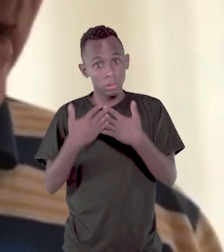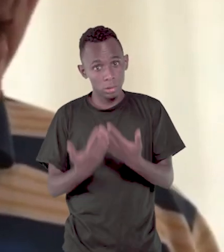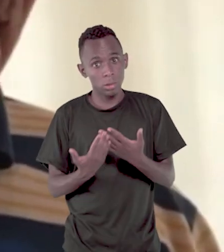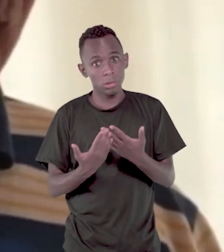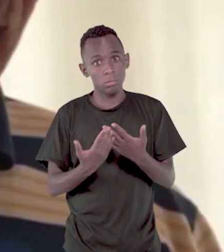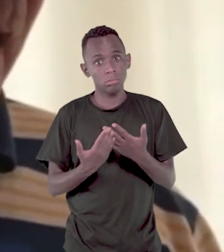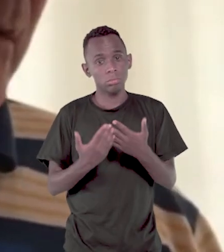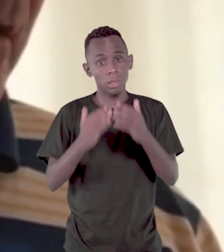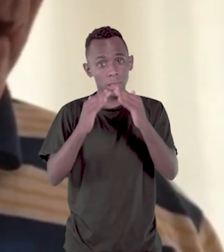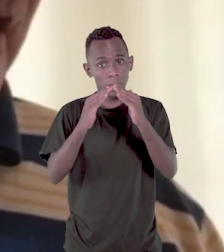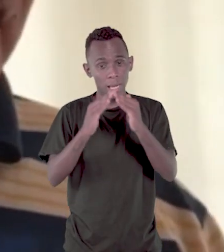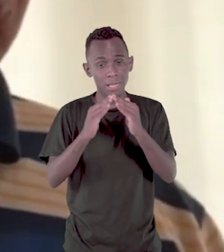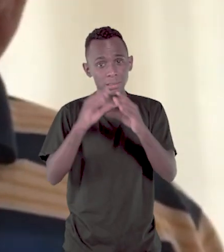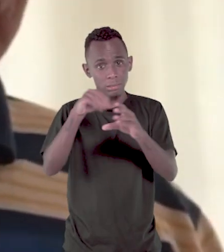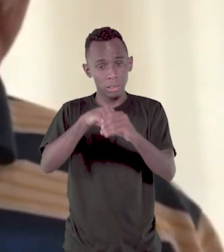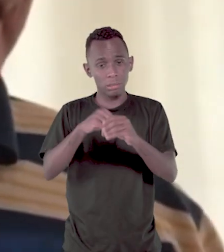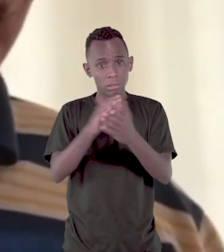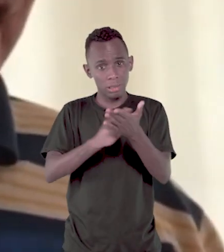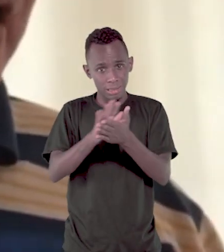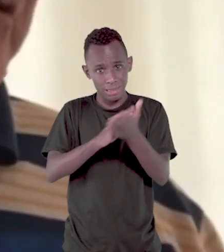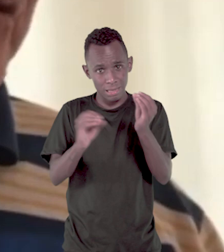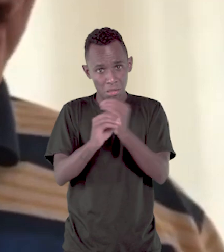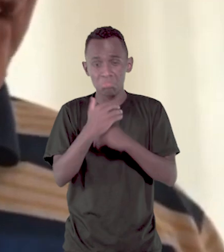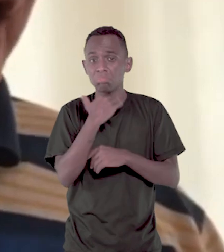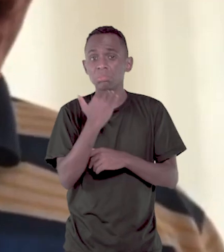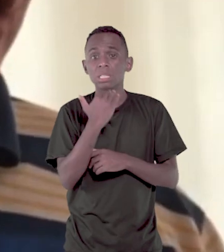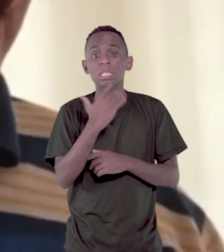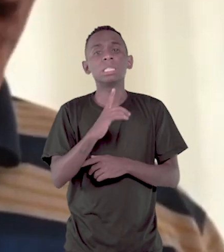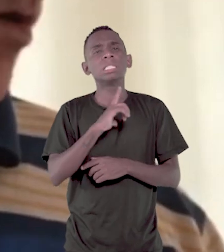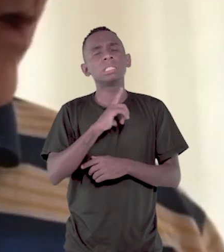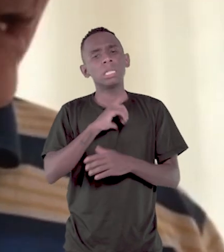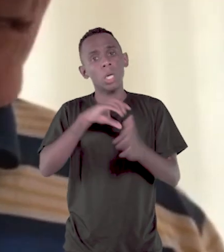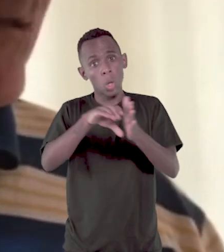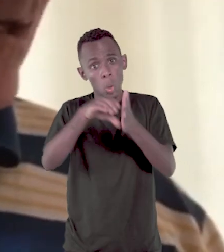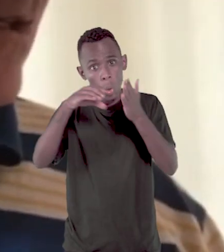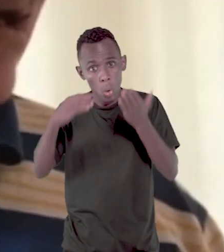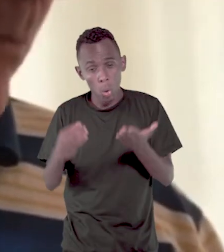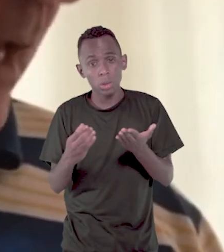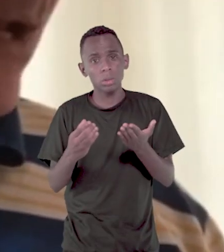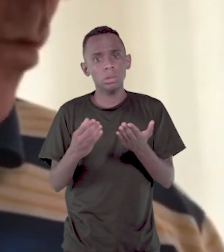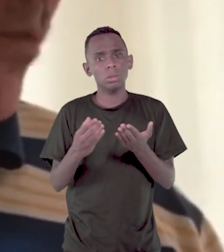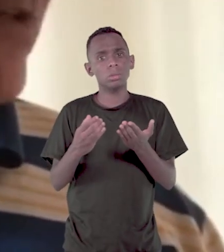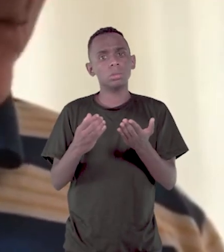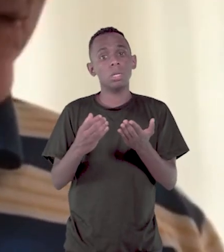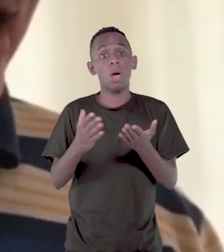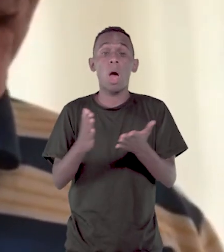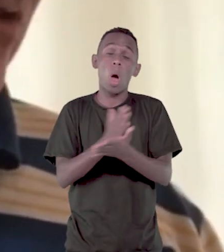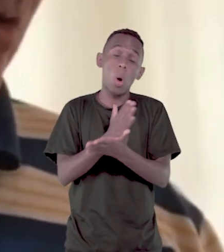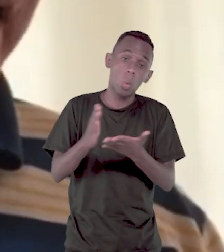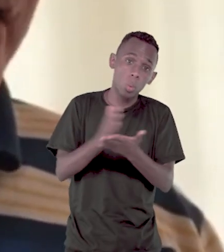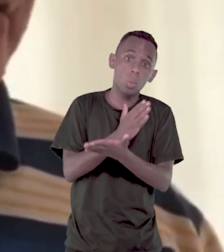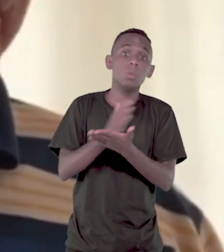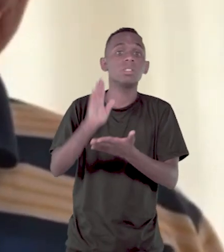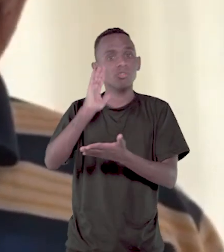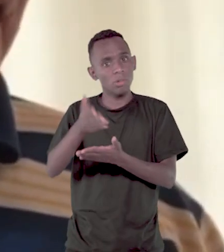esse volume, Ninguém em Casa, ele tem crônicas também, algumas publicadas no meu país,